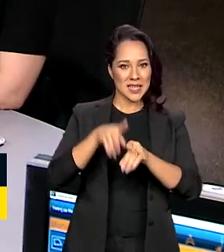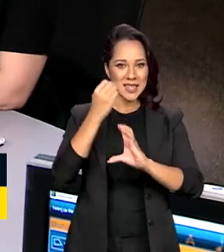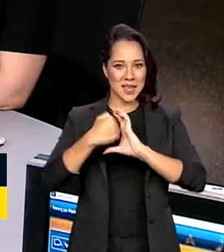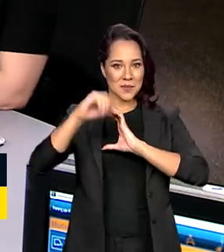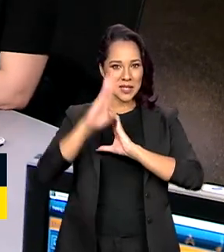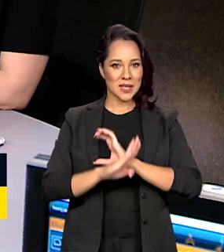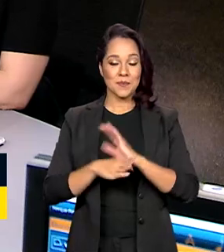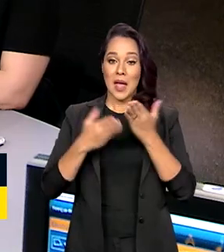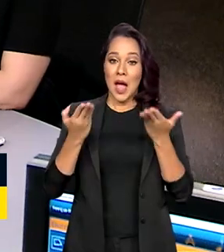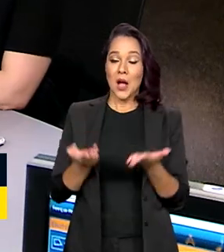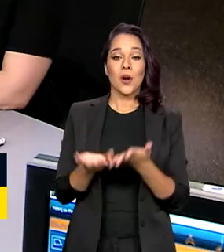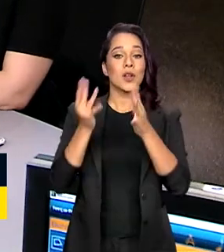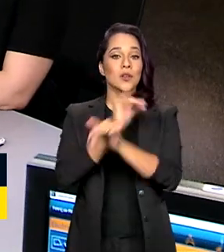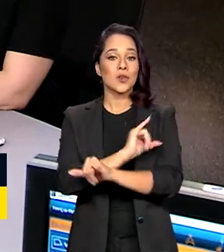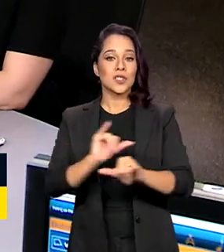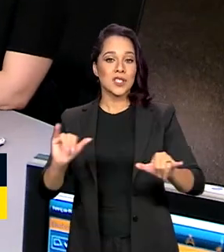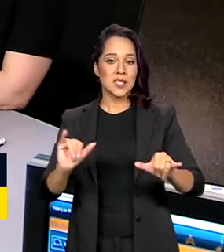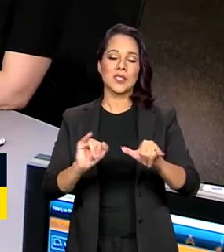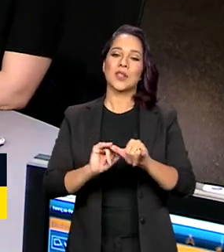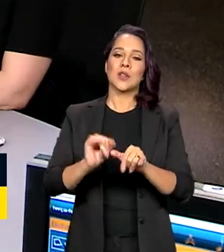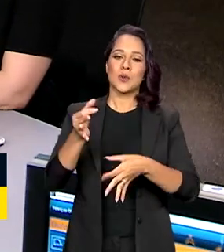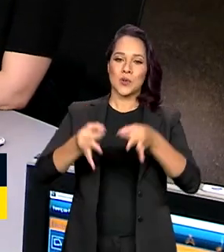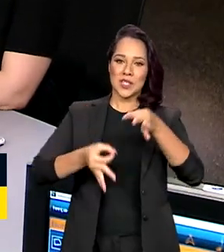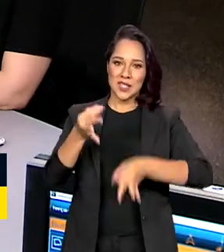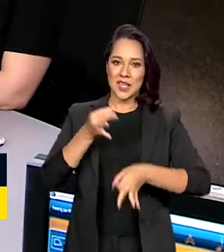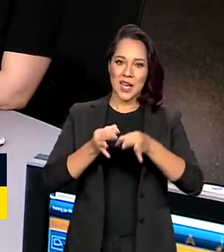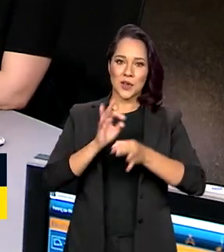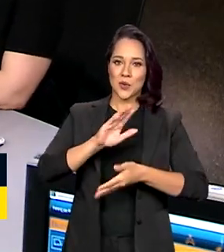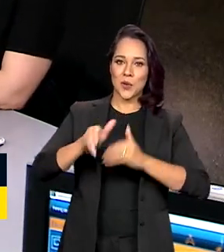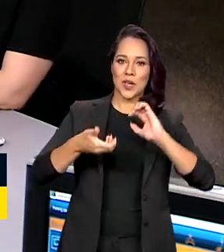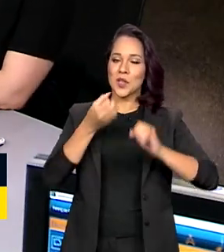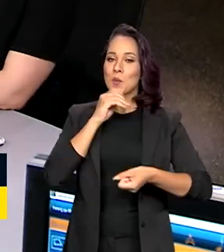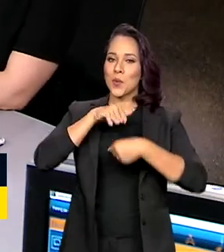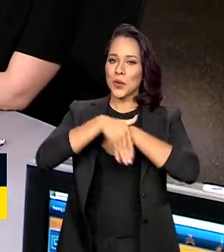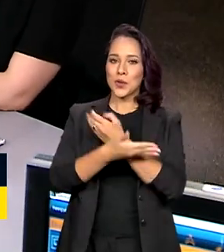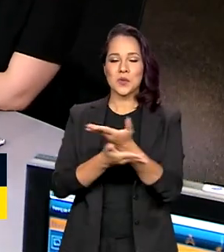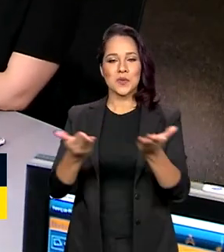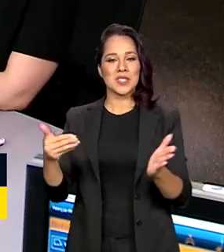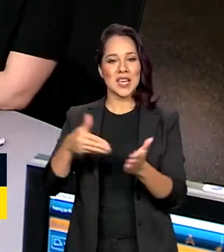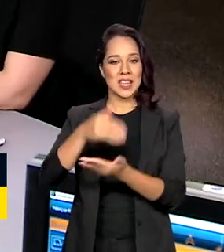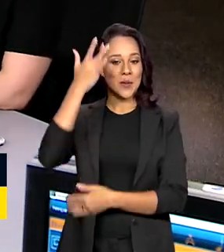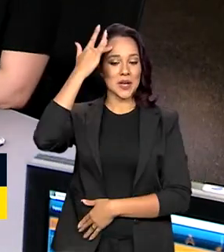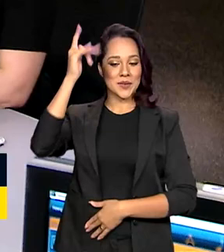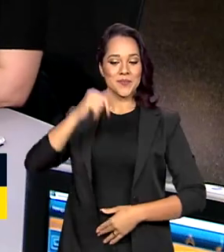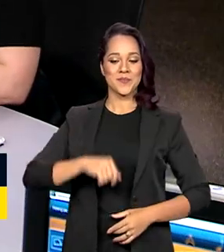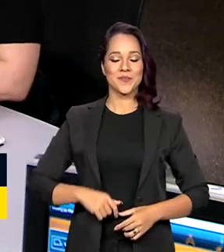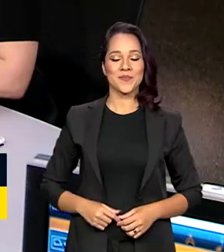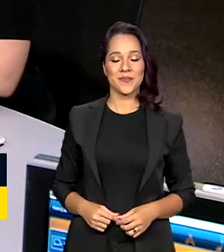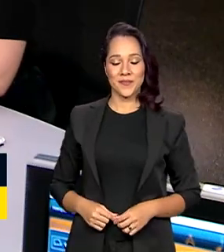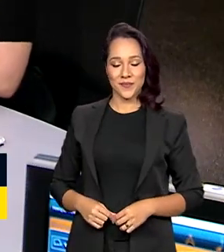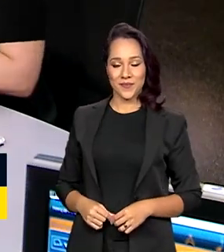de Comunicação. Fique agora com as notícias do Poder Judiciário e do Congresso Nacional. Boa noite. Boa noite para você e até amanhã.